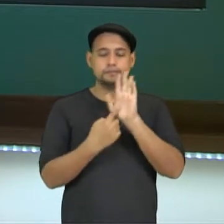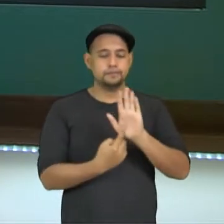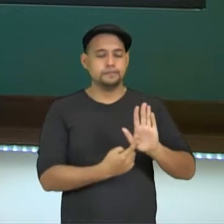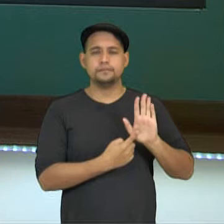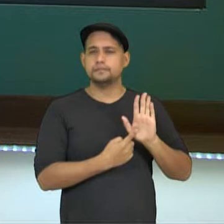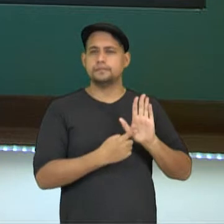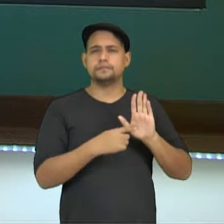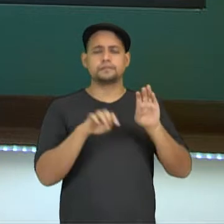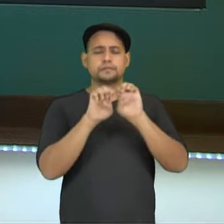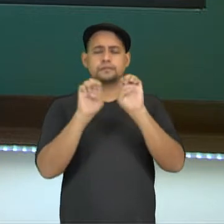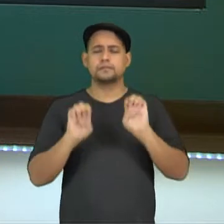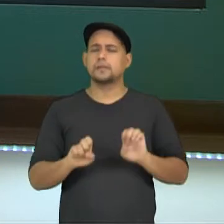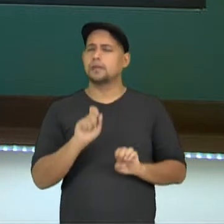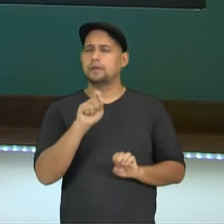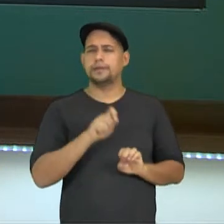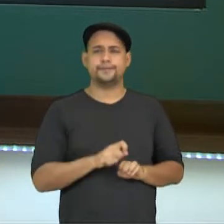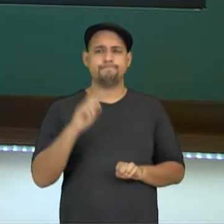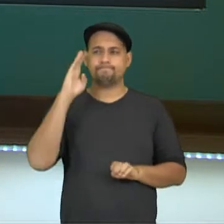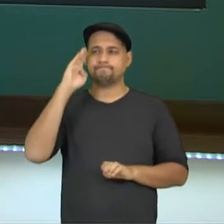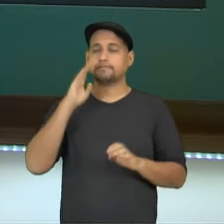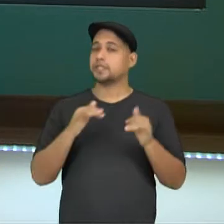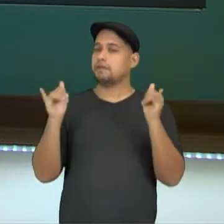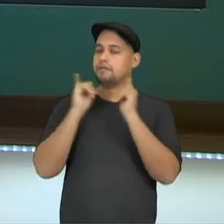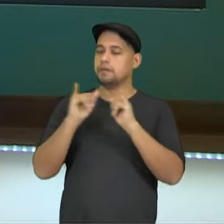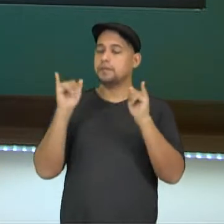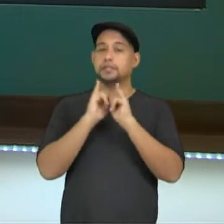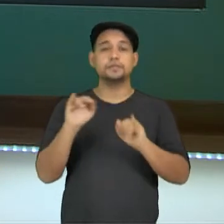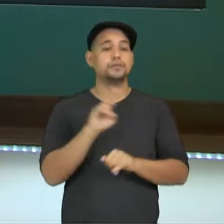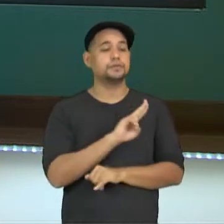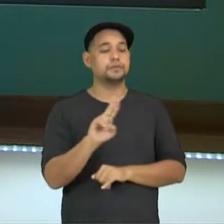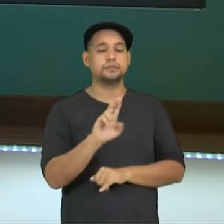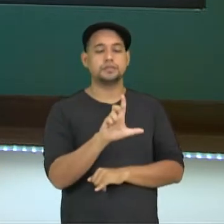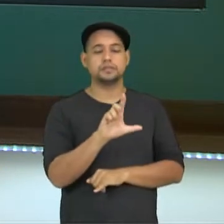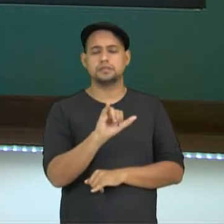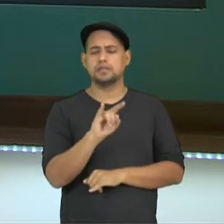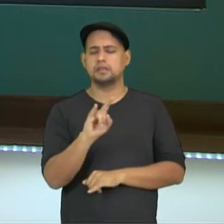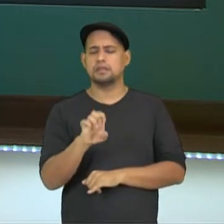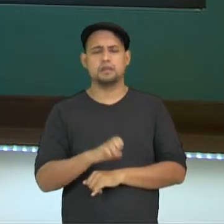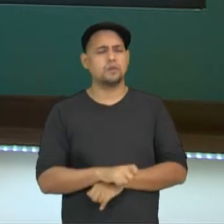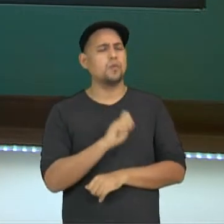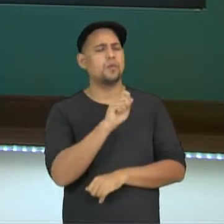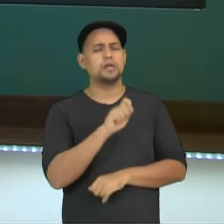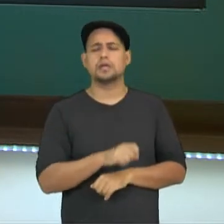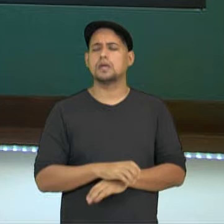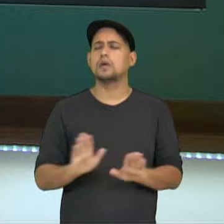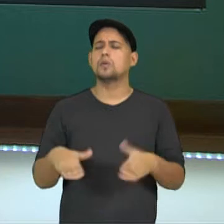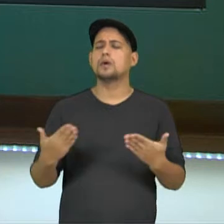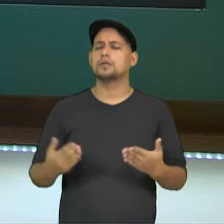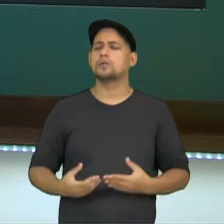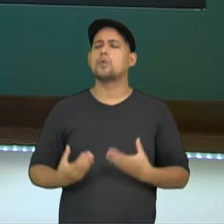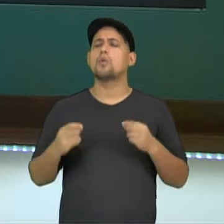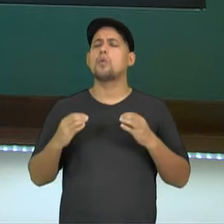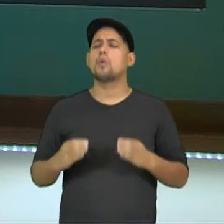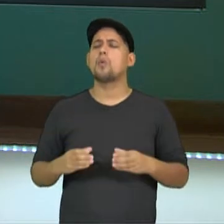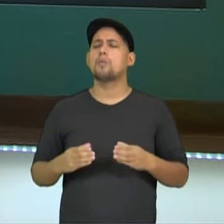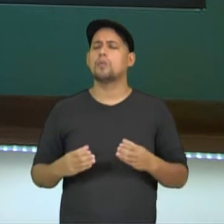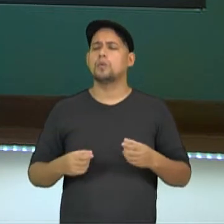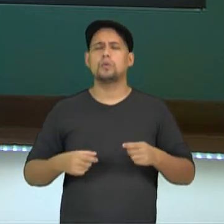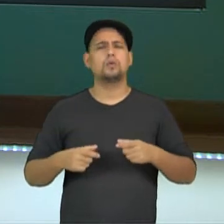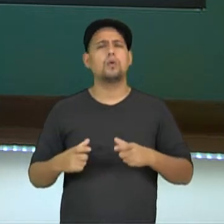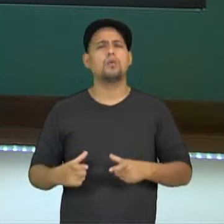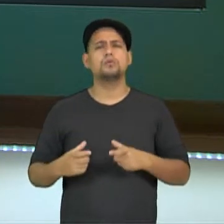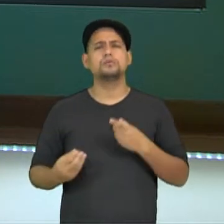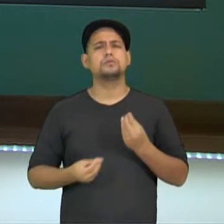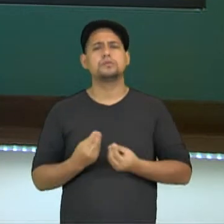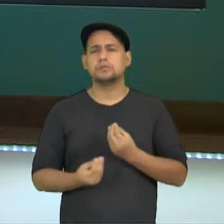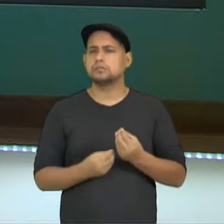mesma estrutura as principais informações que nós chamamos de lead. O que, quando, como, onde, com quem, o